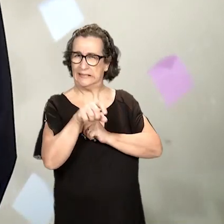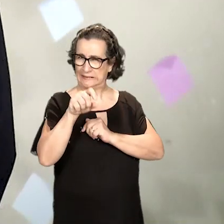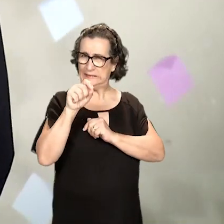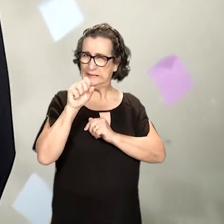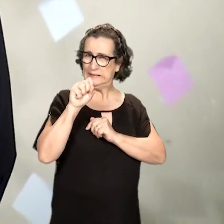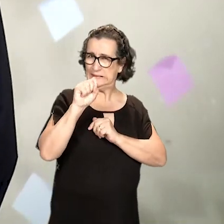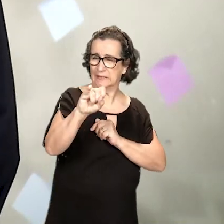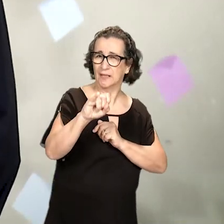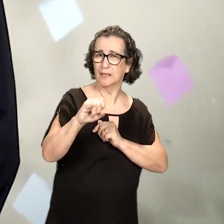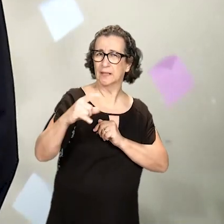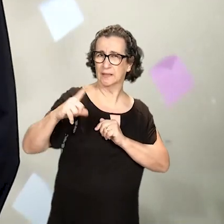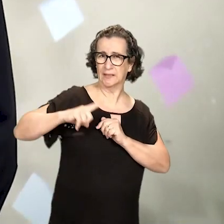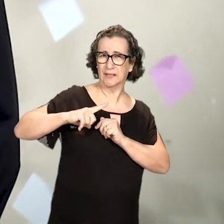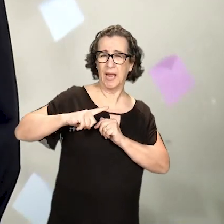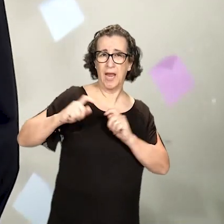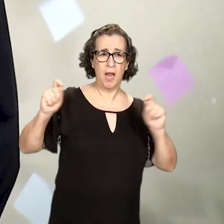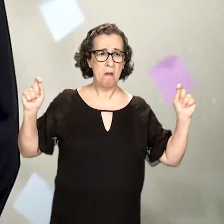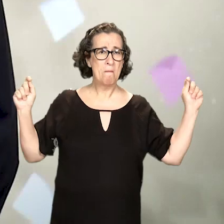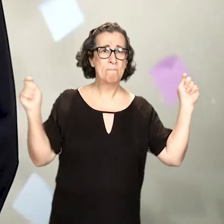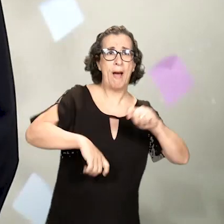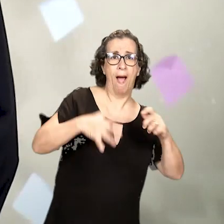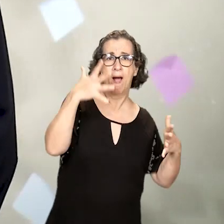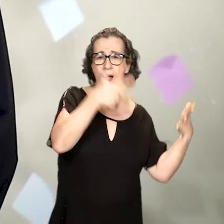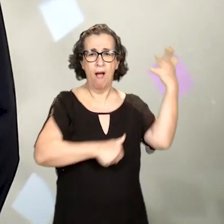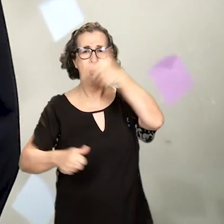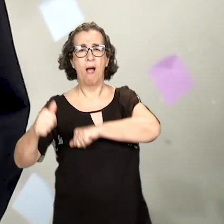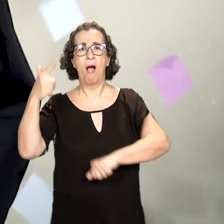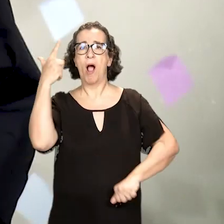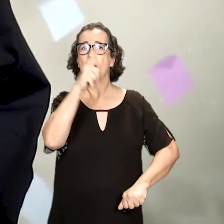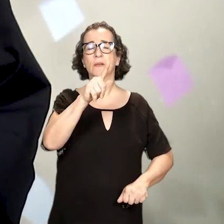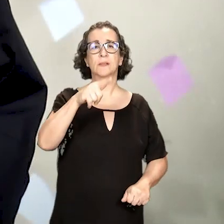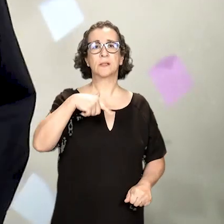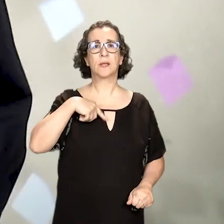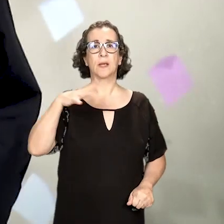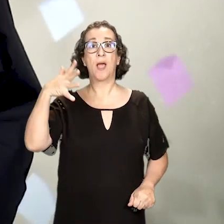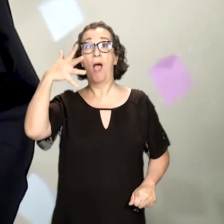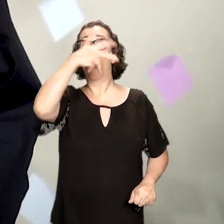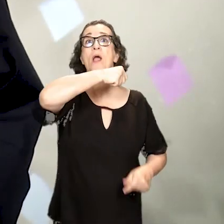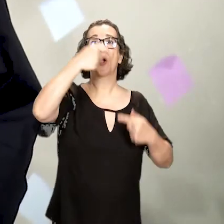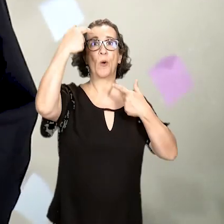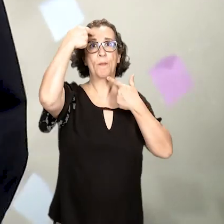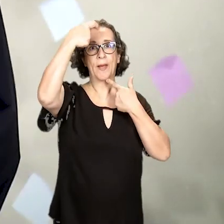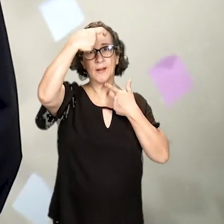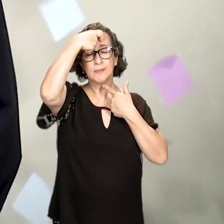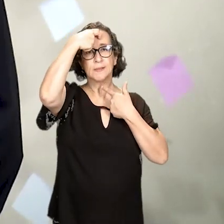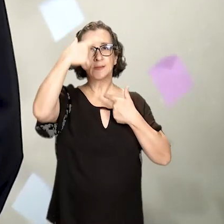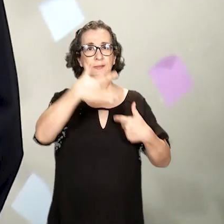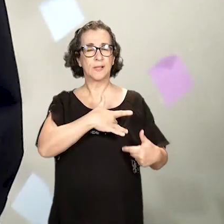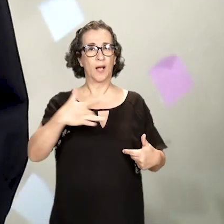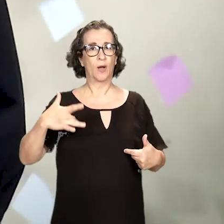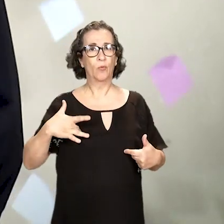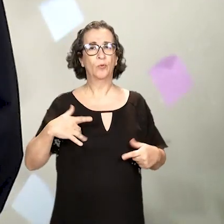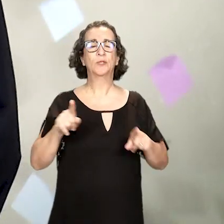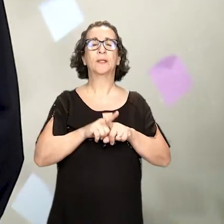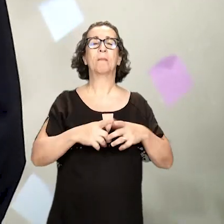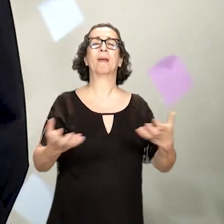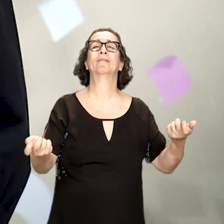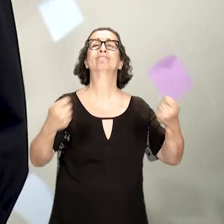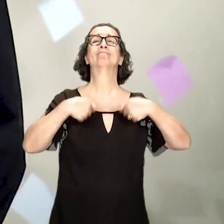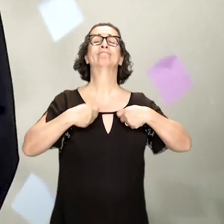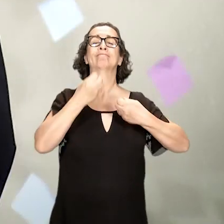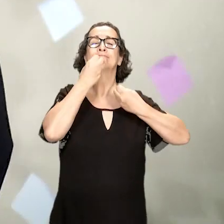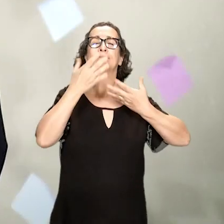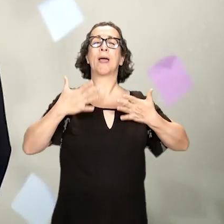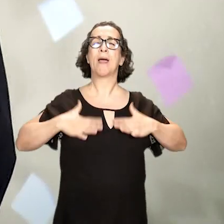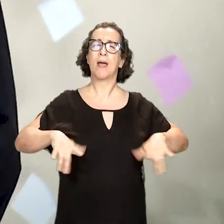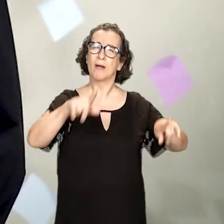existem saídas para recuperarmos a saúde mental EA sensação de bem-estar você pode falar